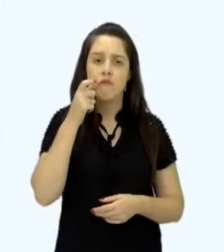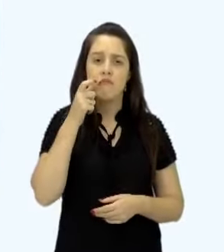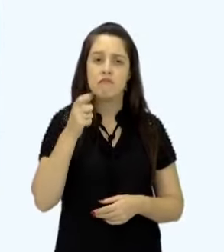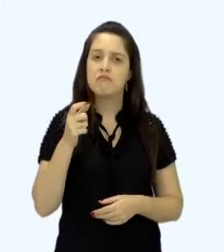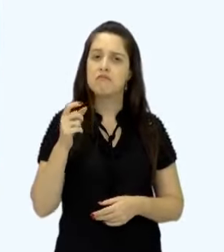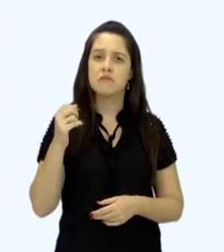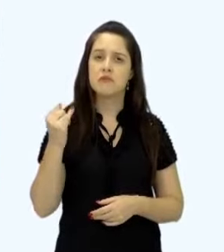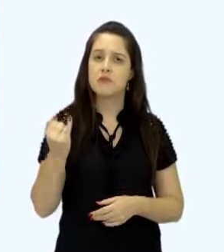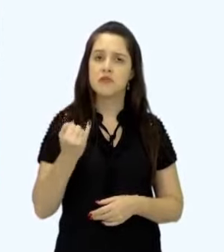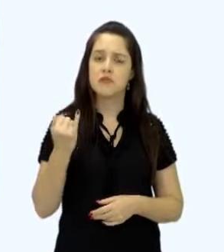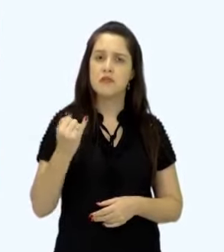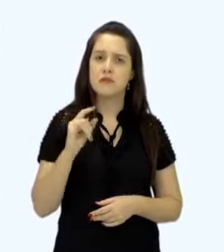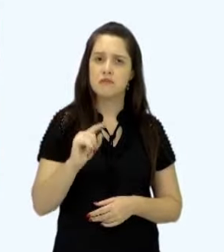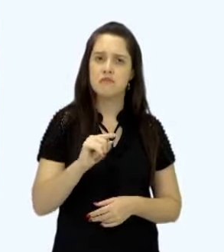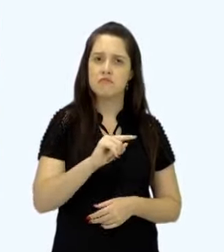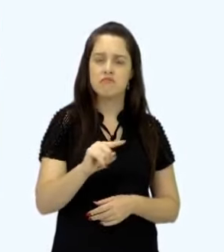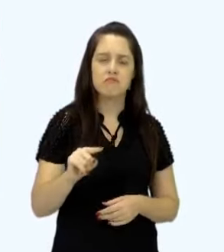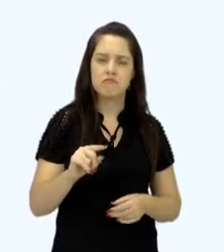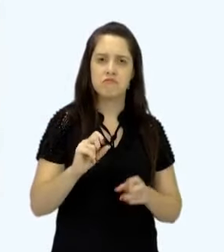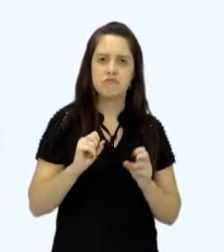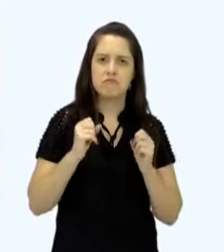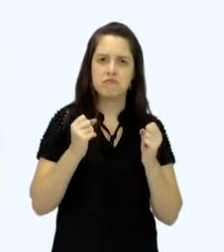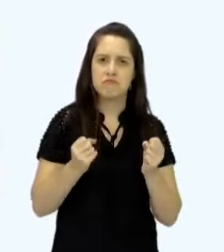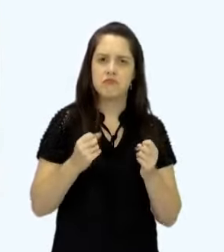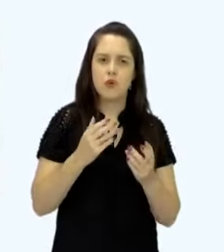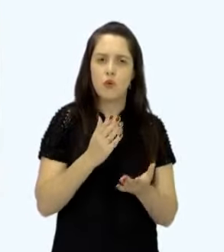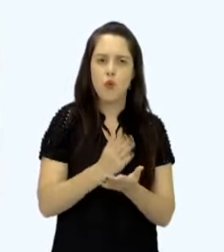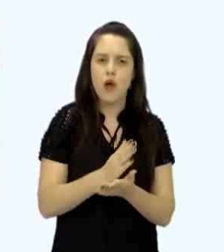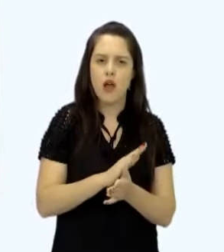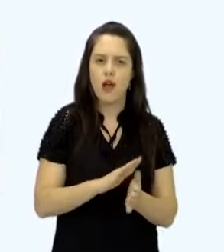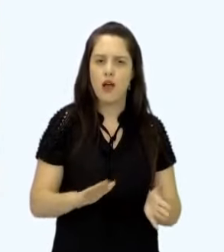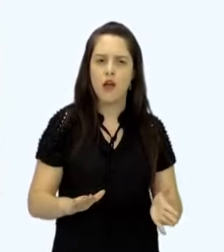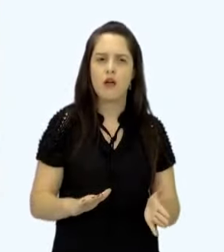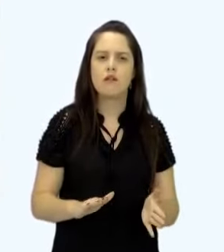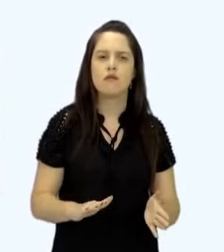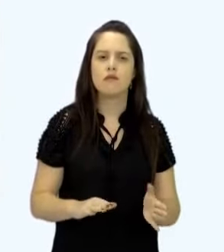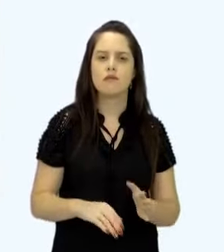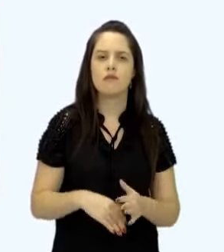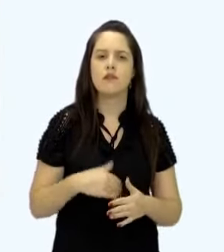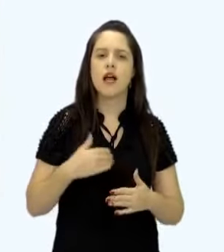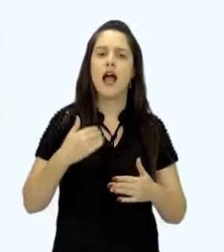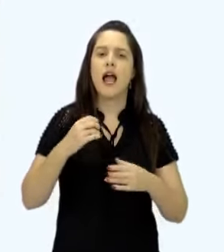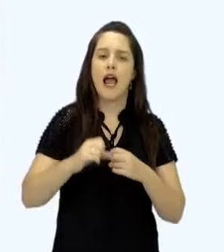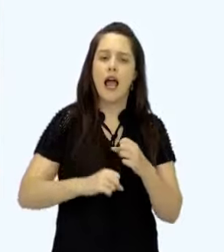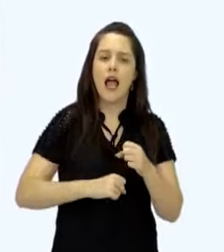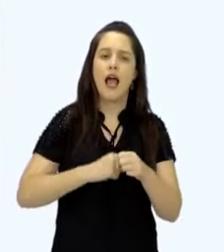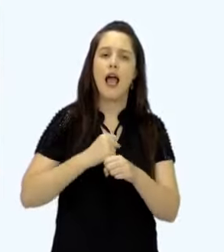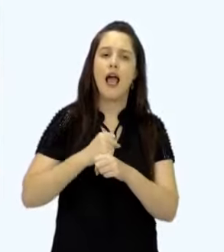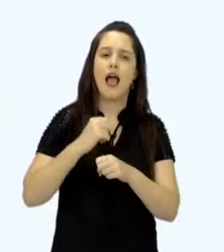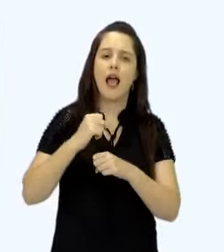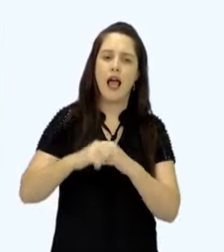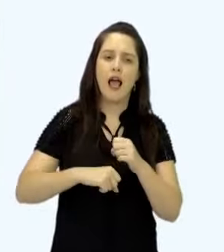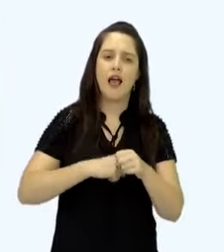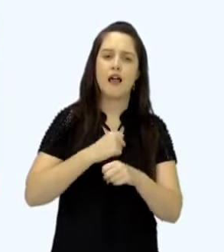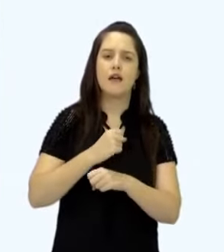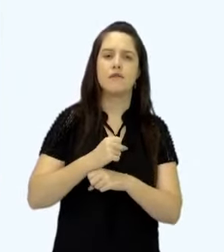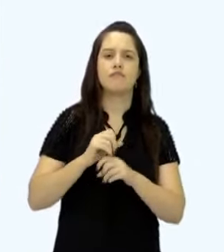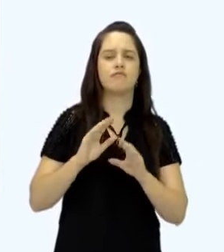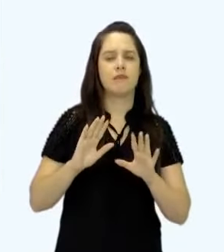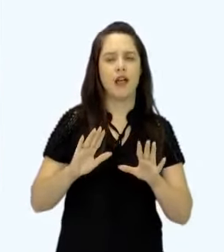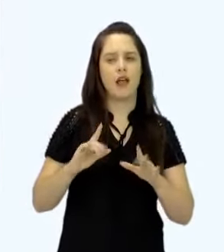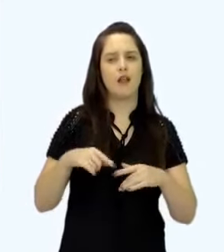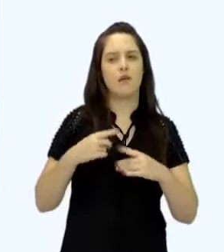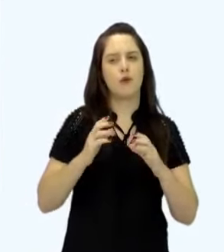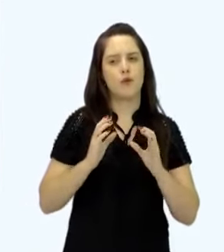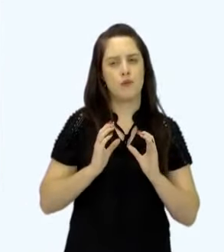no livro, porque a dicção dela vai mudando. Então, a cada bloco textual, a cada ano, ela começa um pouco mais assim, comportadinha